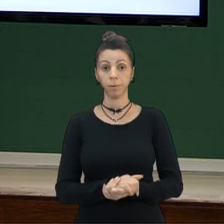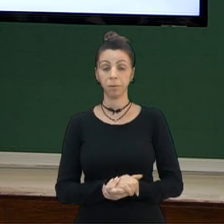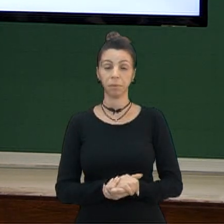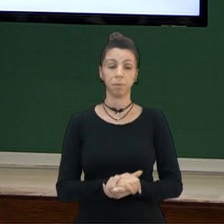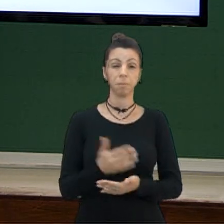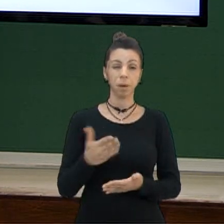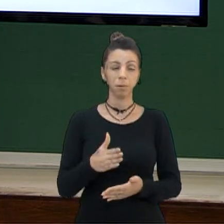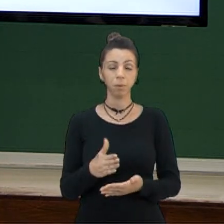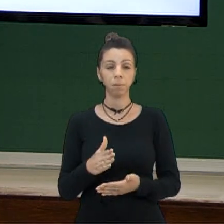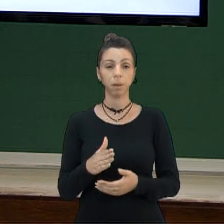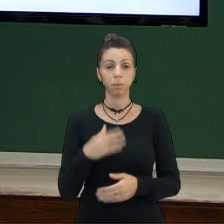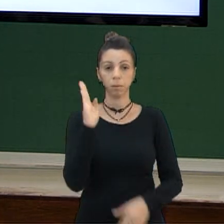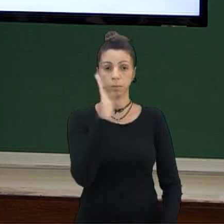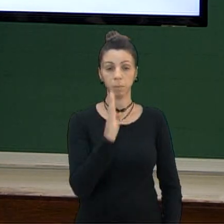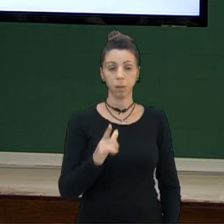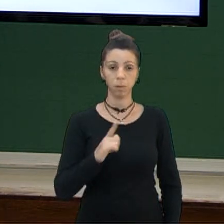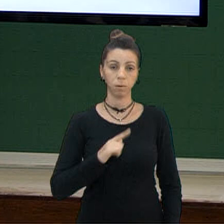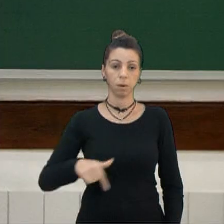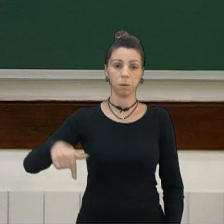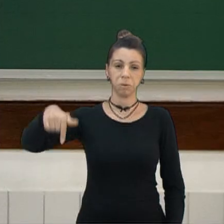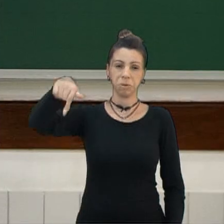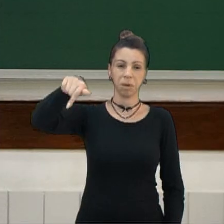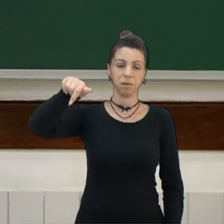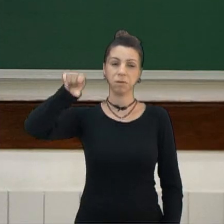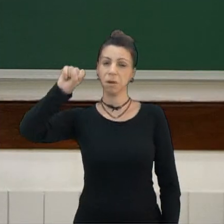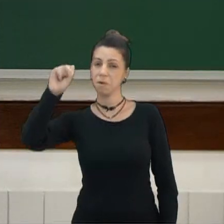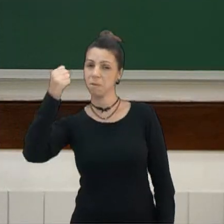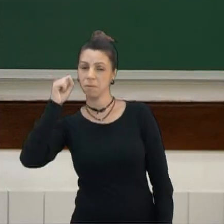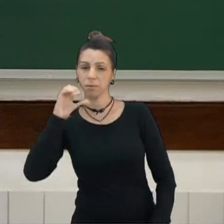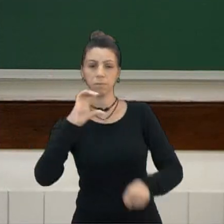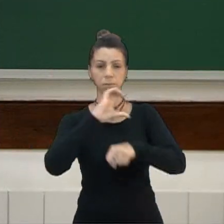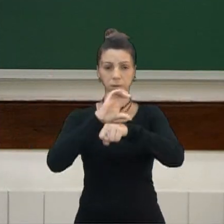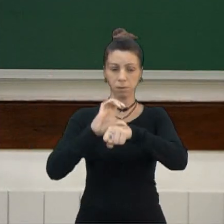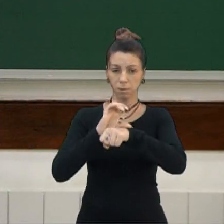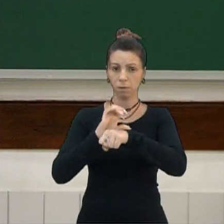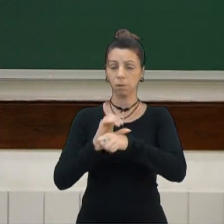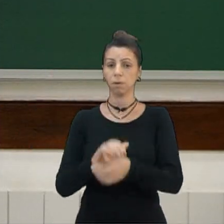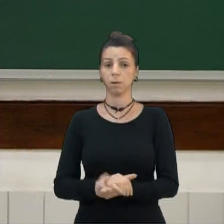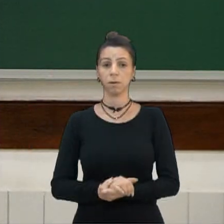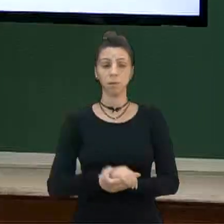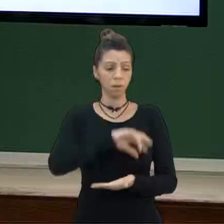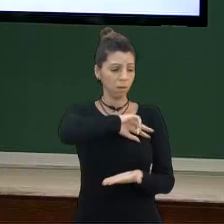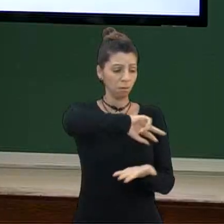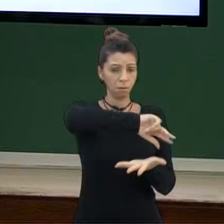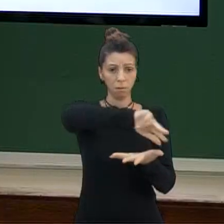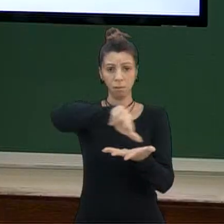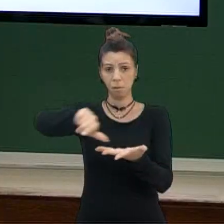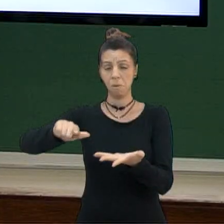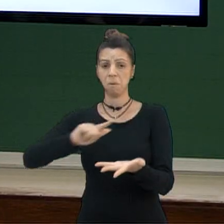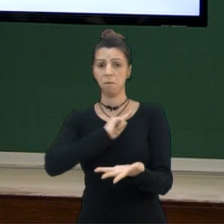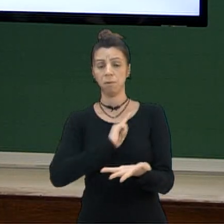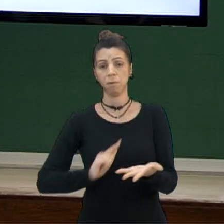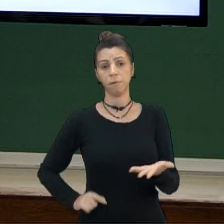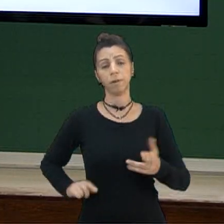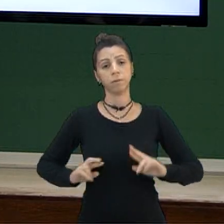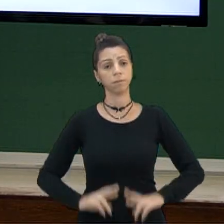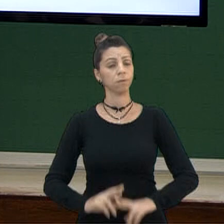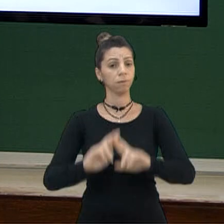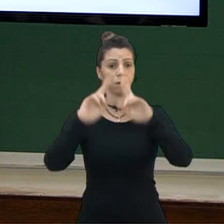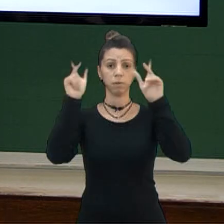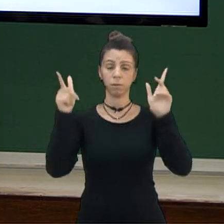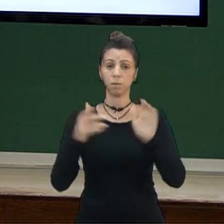8 constituições, tá? E todas elas por governos diferentes, cada vez mais teve